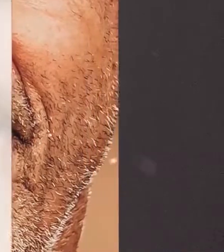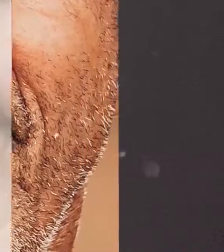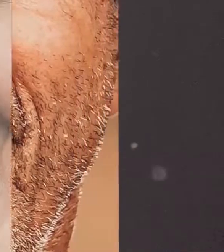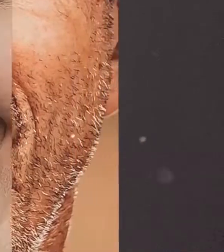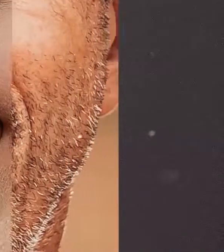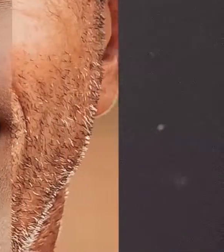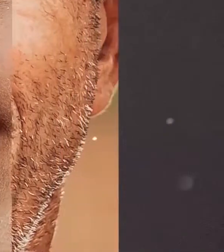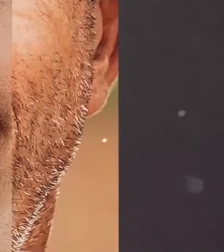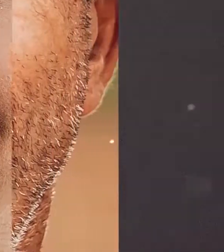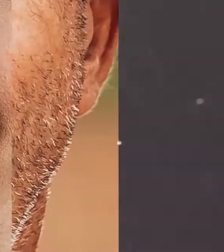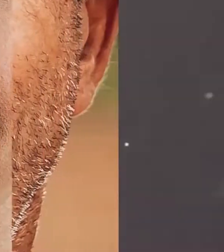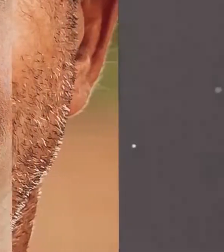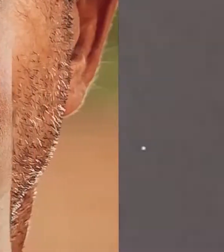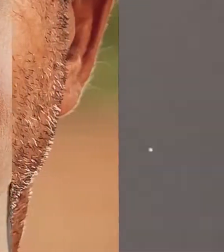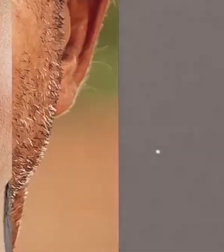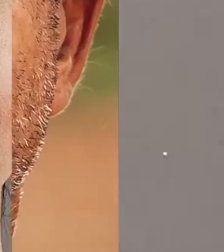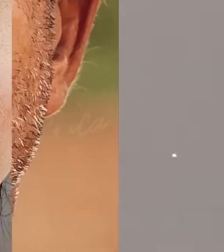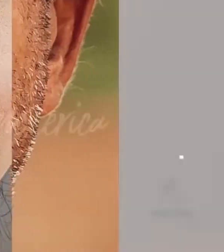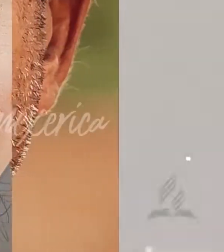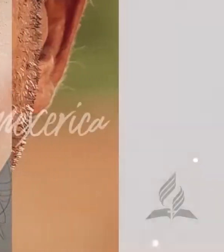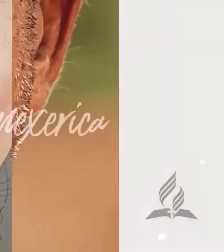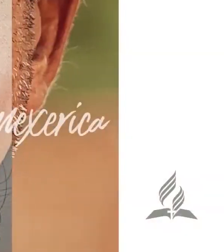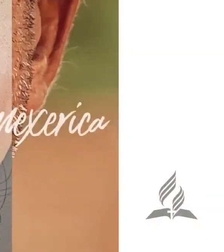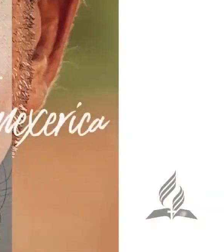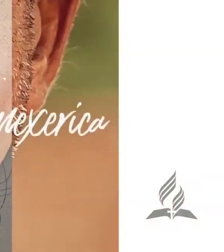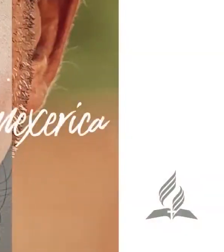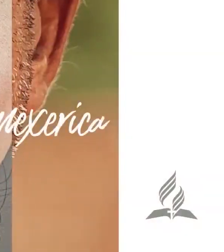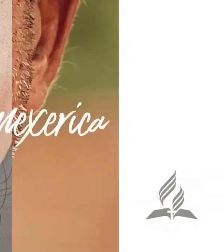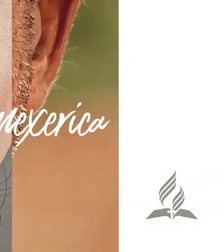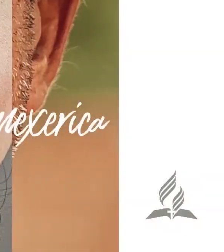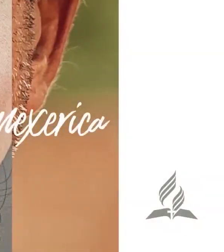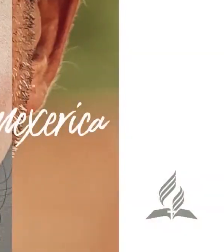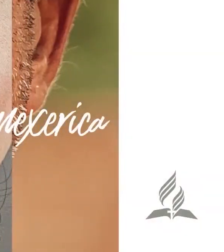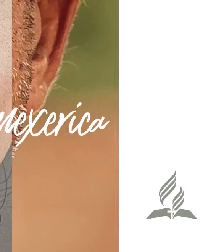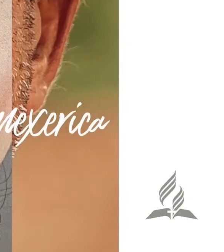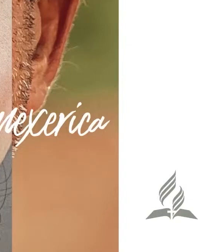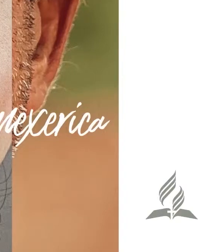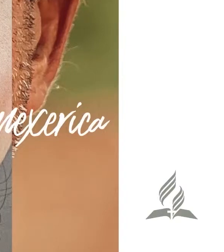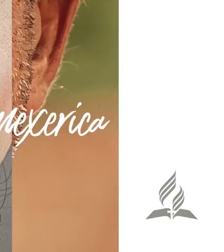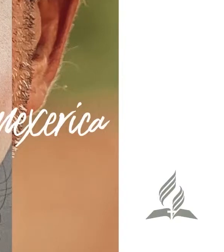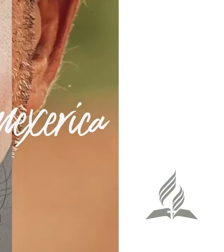Provai e vede. História de hoje: O Pé de Mexerica.